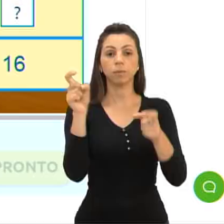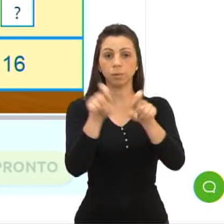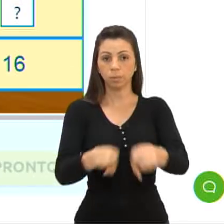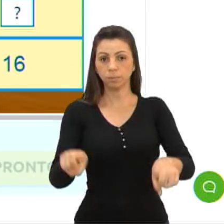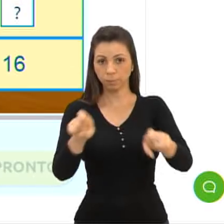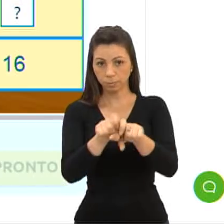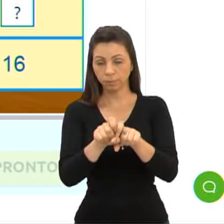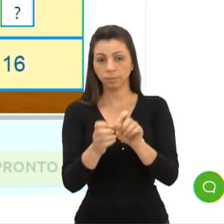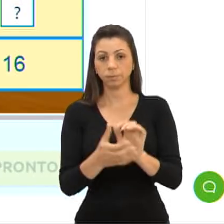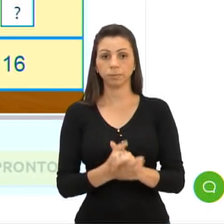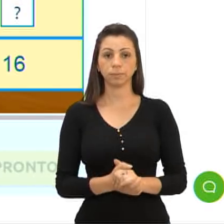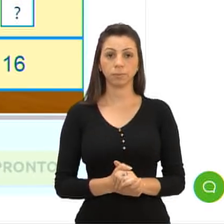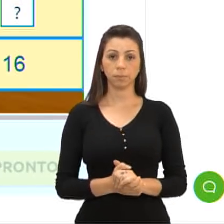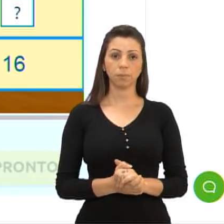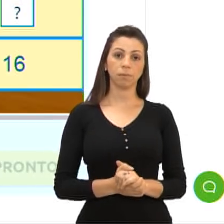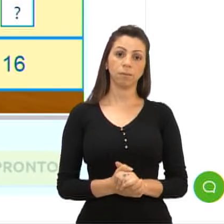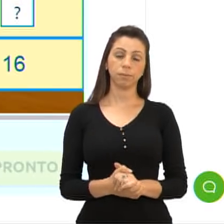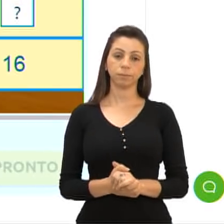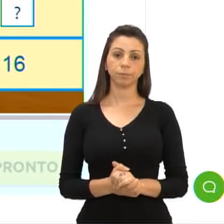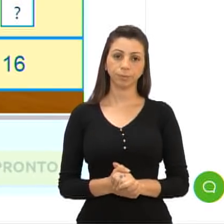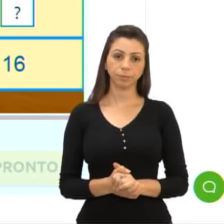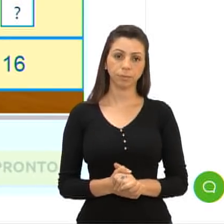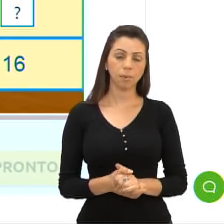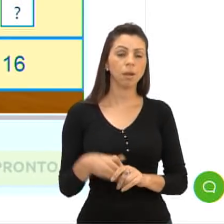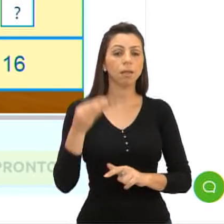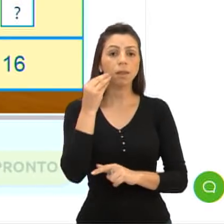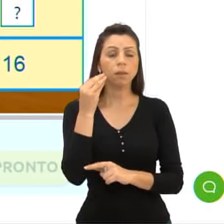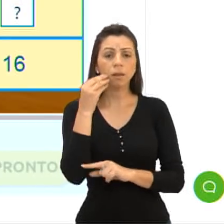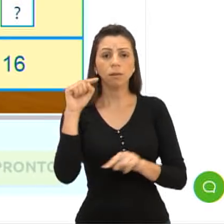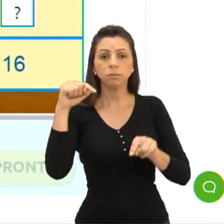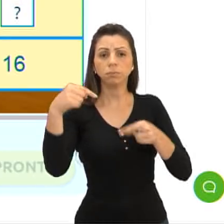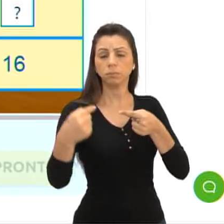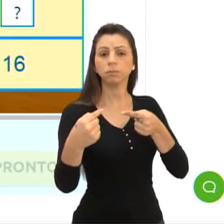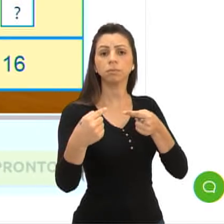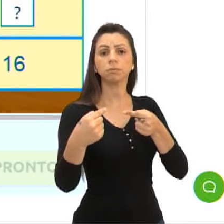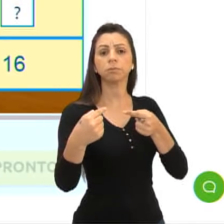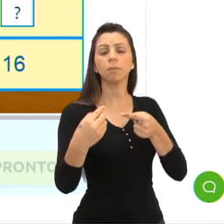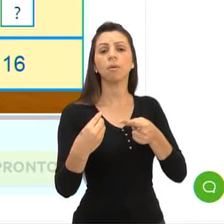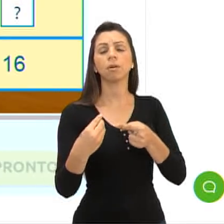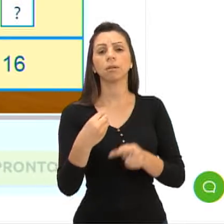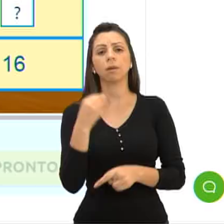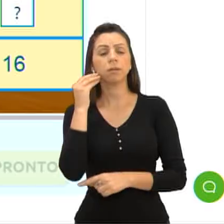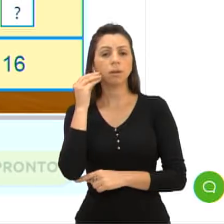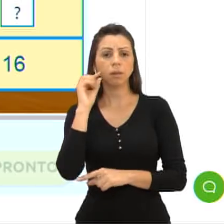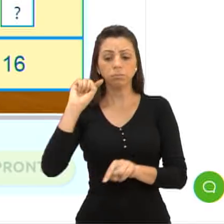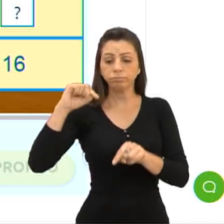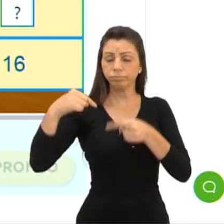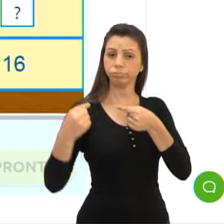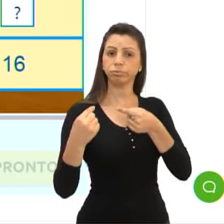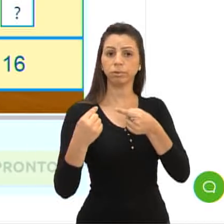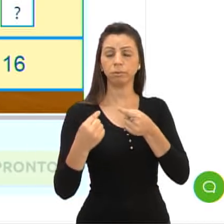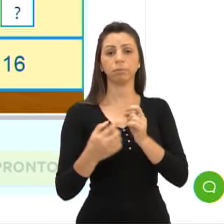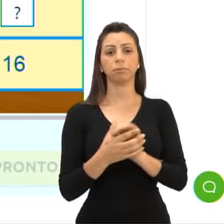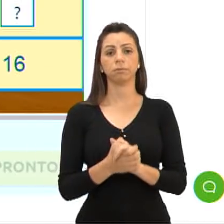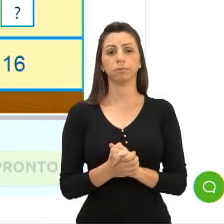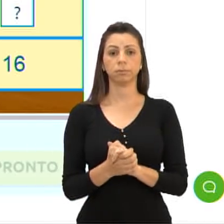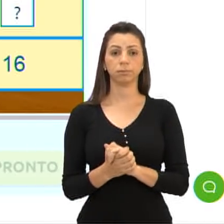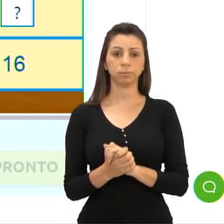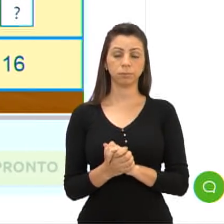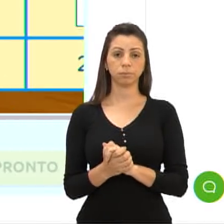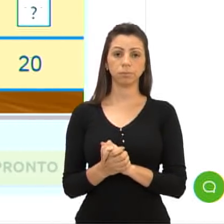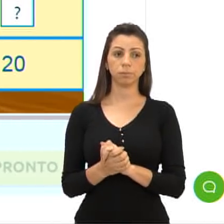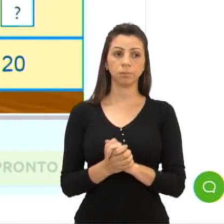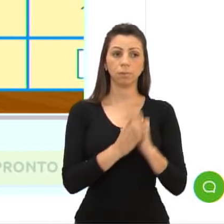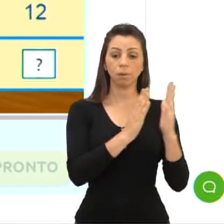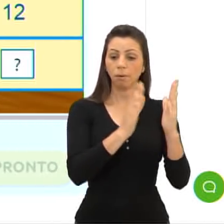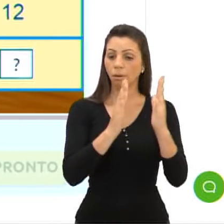que possa fazer esses desafios aí, tentar se desafiar, e veja até qual